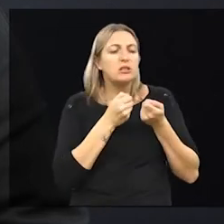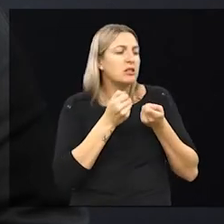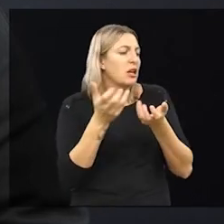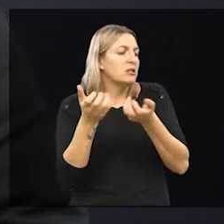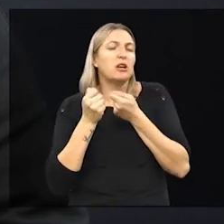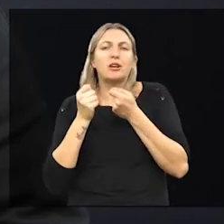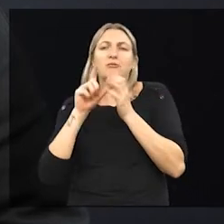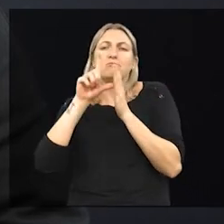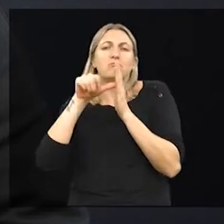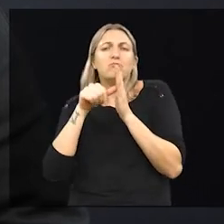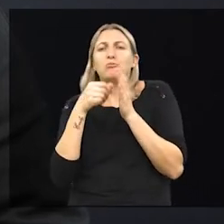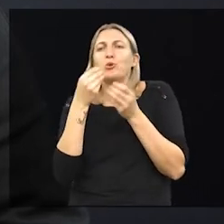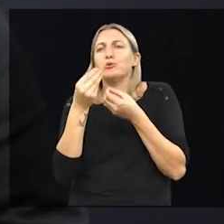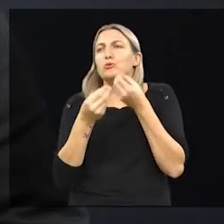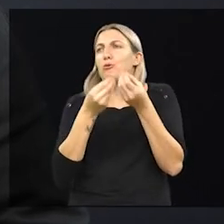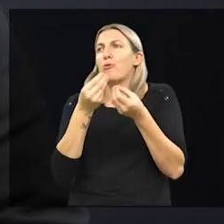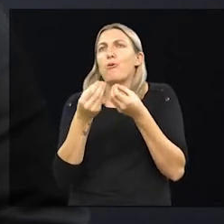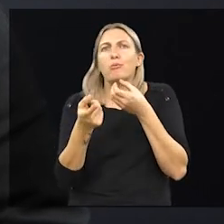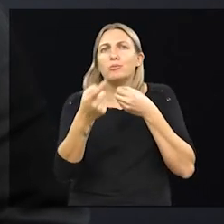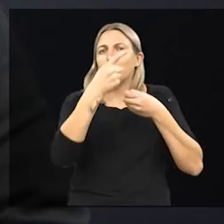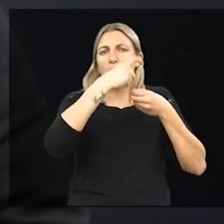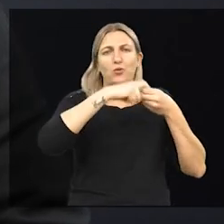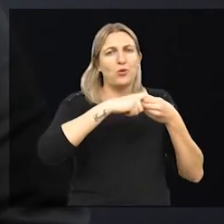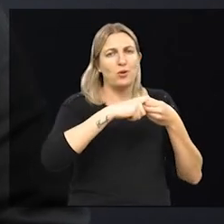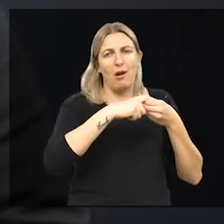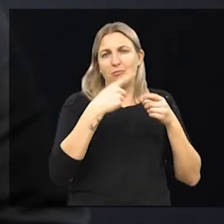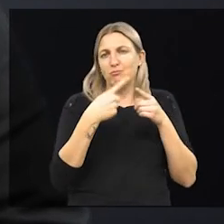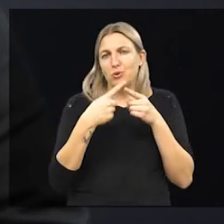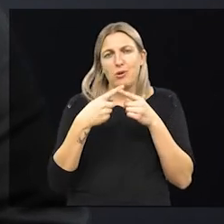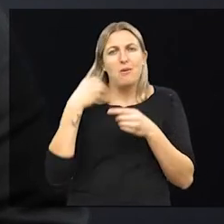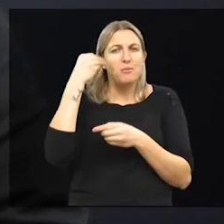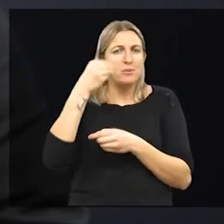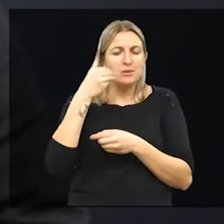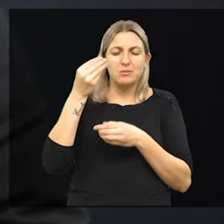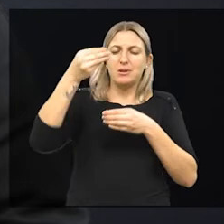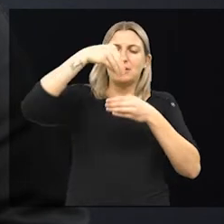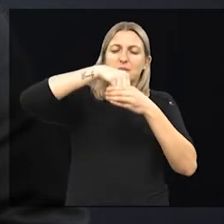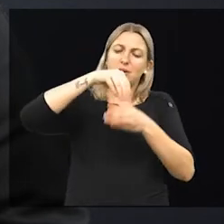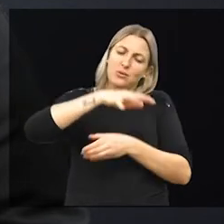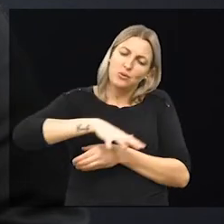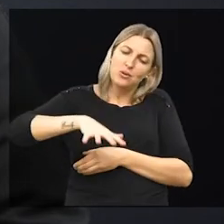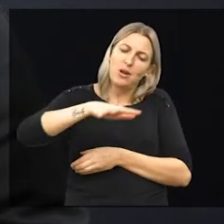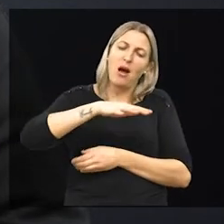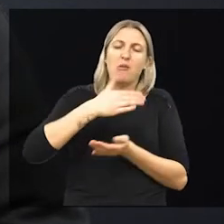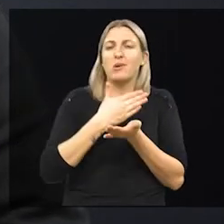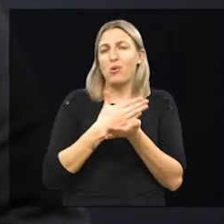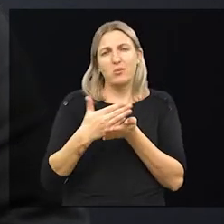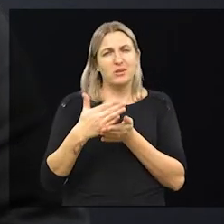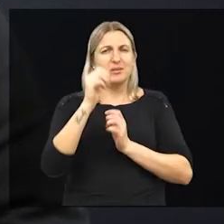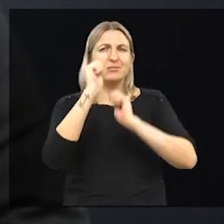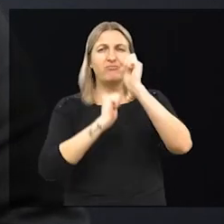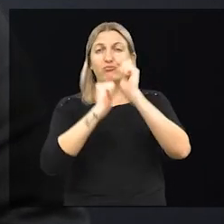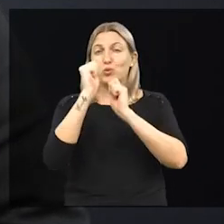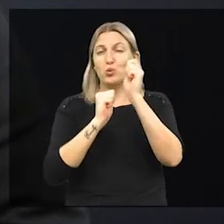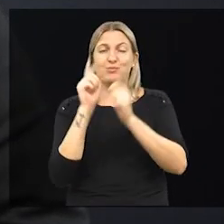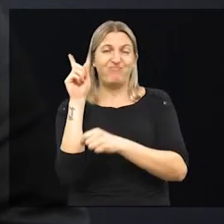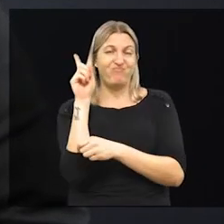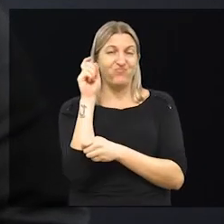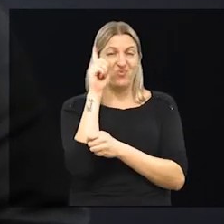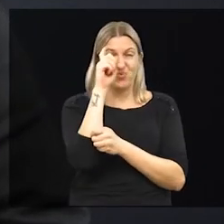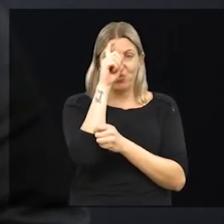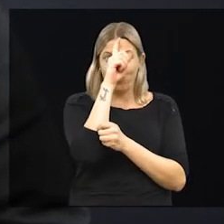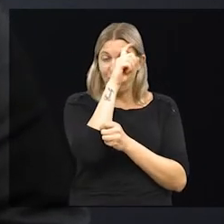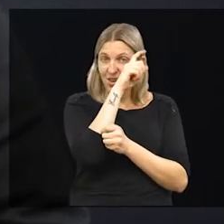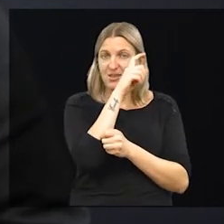por que eu almejava a trabalhar na indústria porém as oportunidades surgiram nessa é nessa área e eu fui